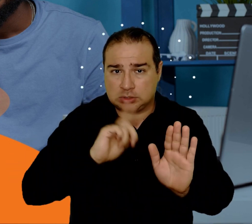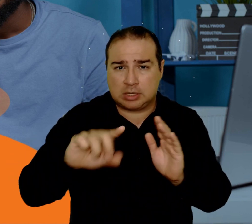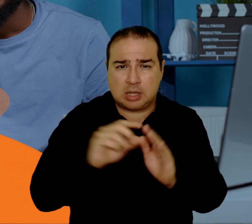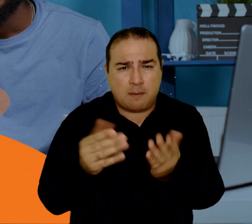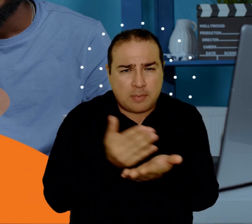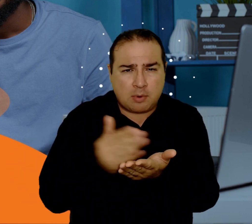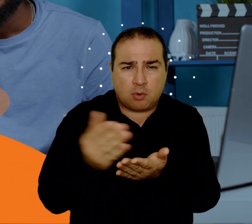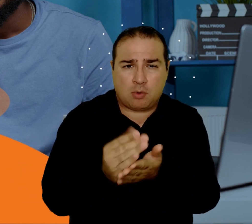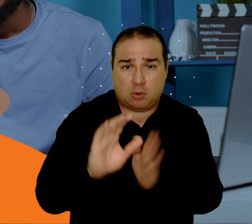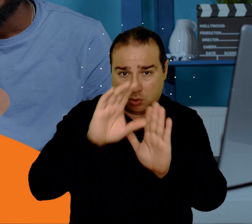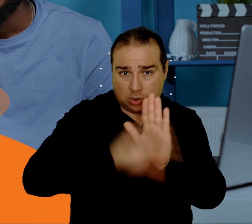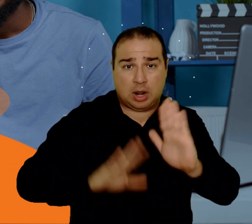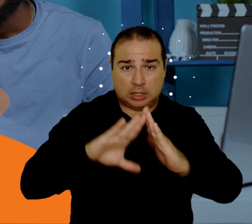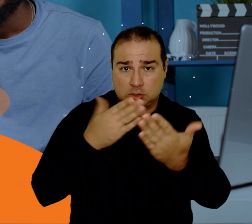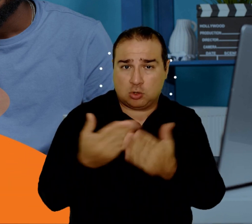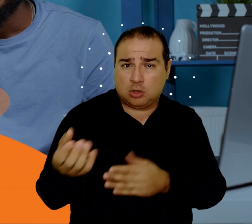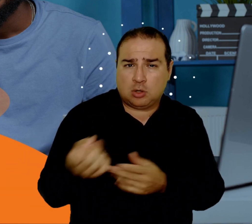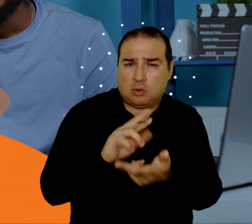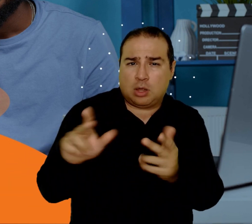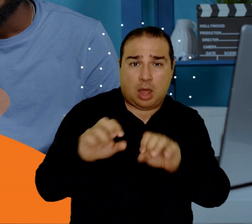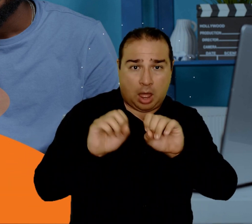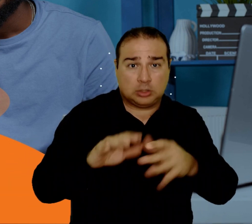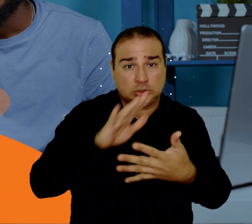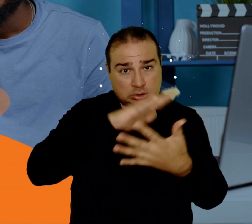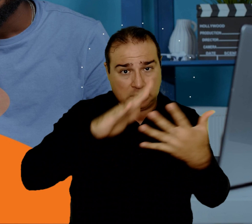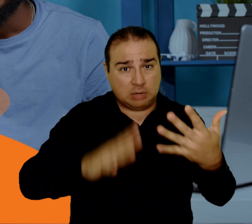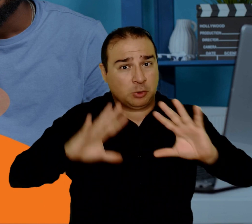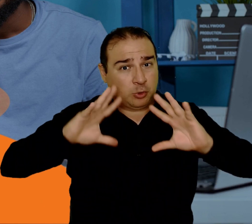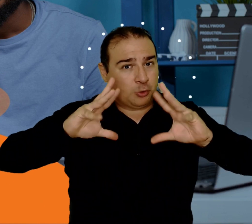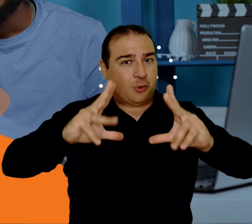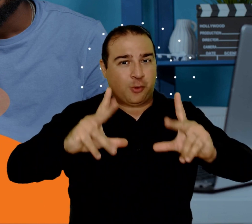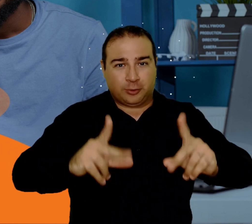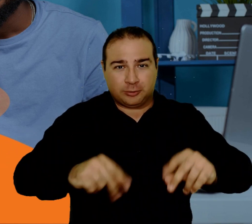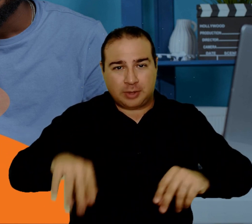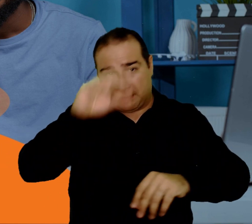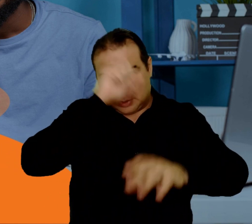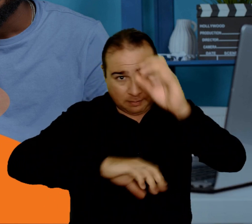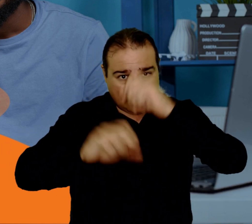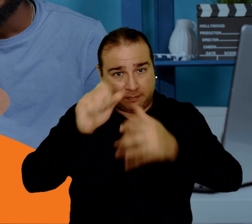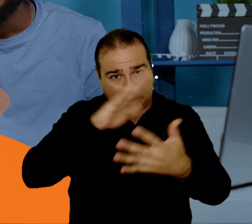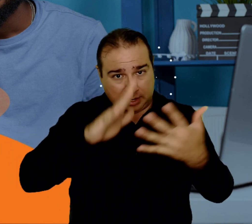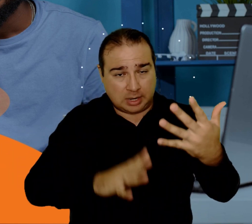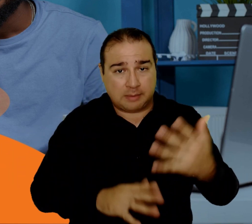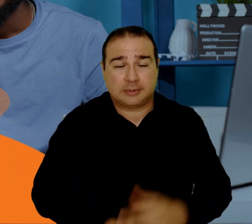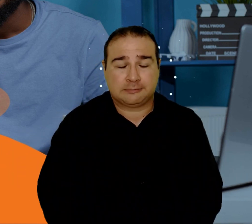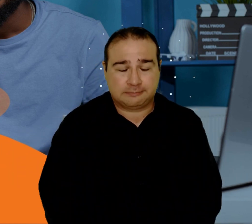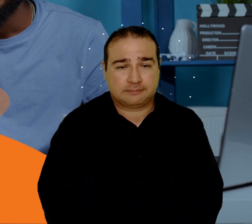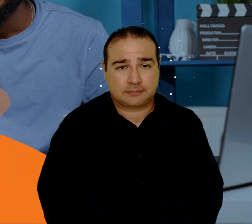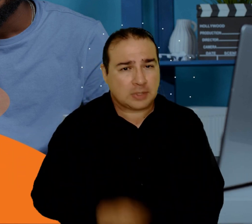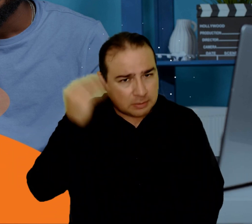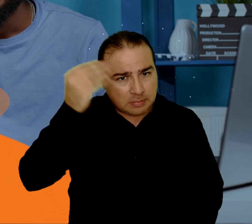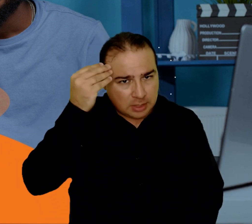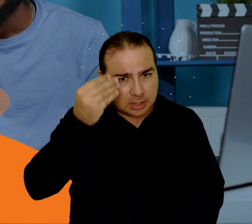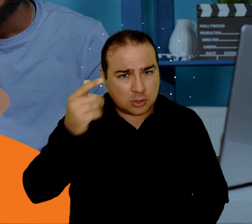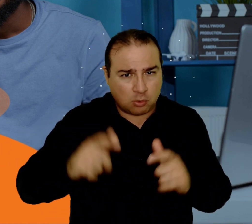oferecer. Ela introduziu no currículo da escola aulas de Libras para todos. Você pode compartilhar